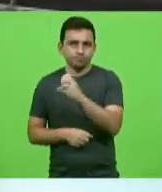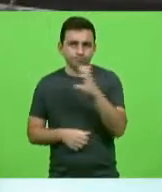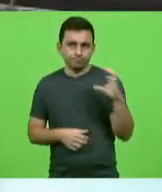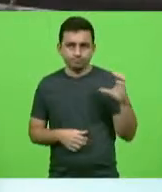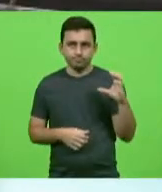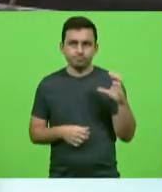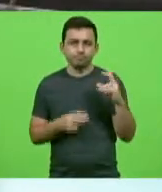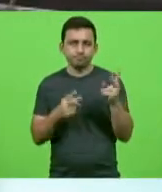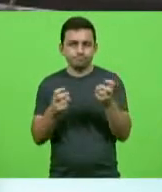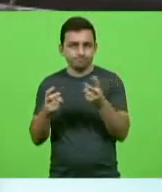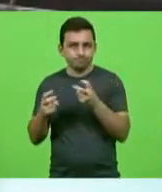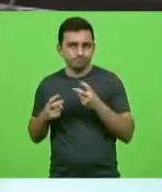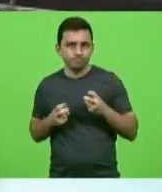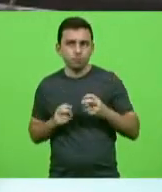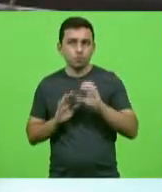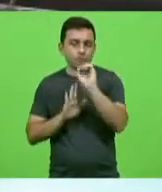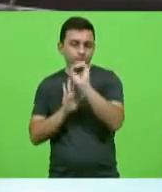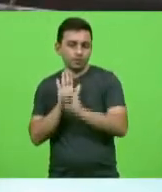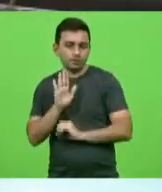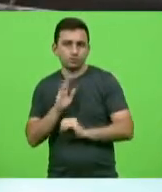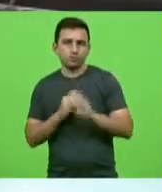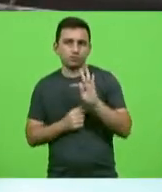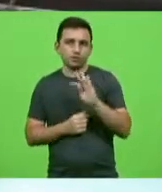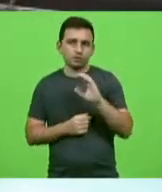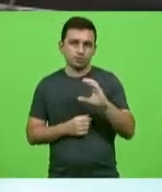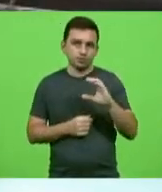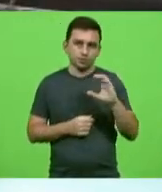Catarina, notadamente o teor do ofício